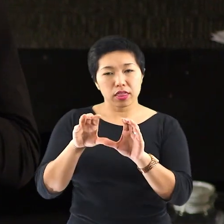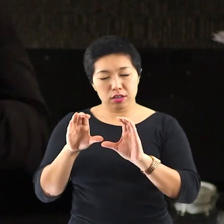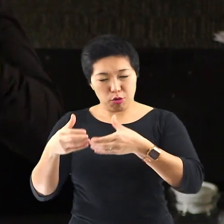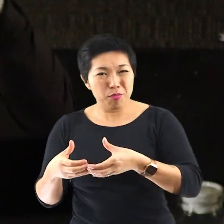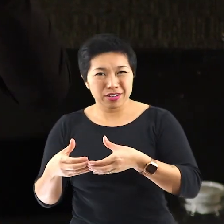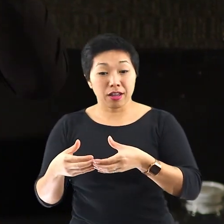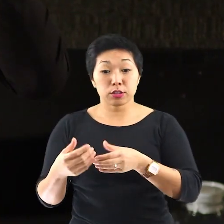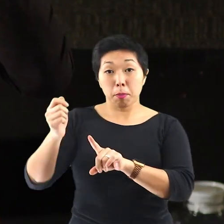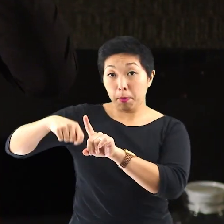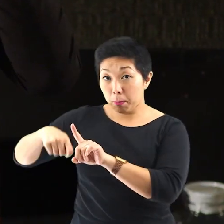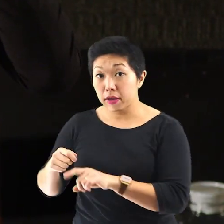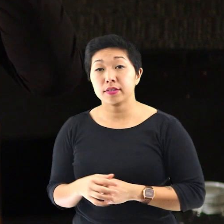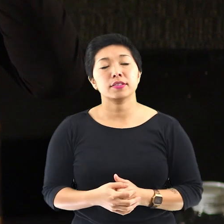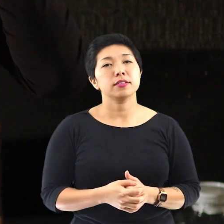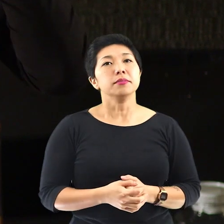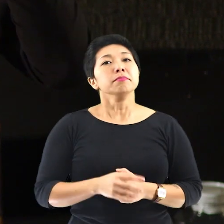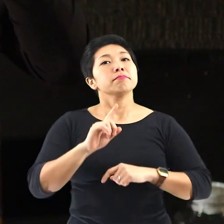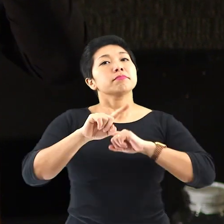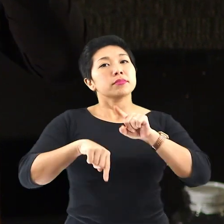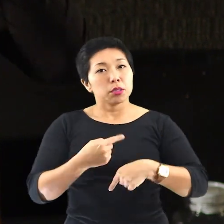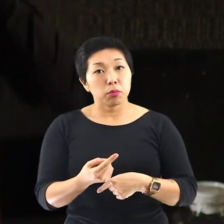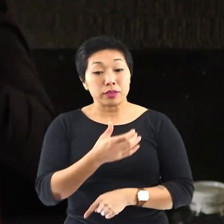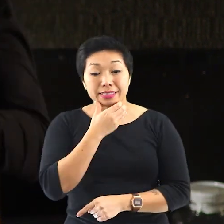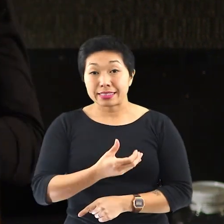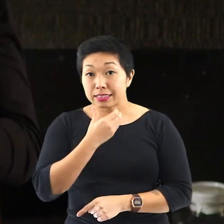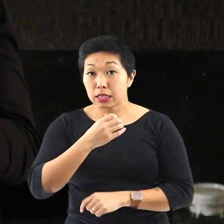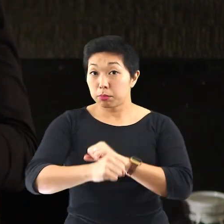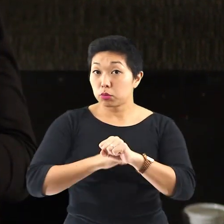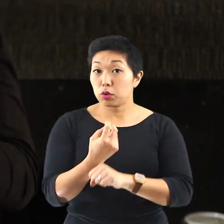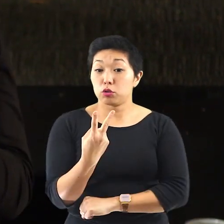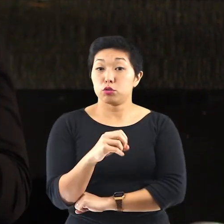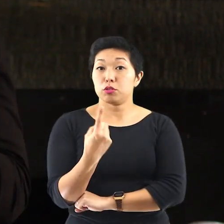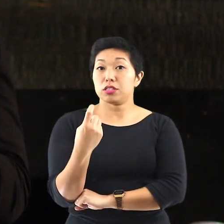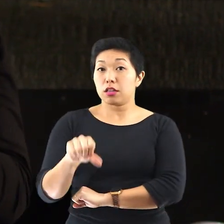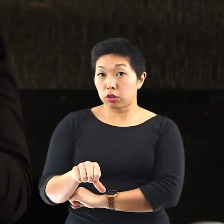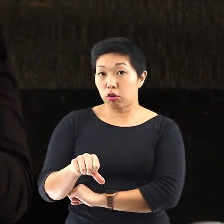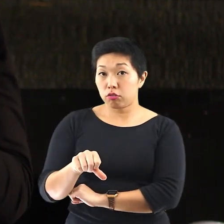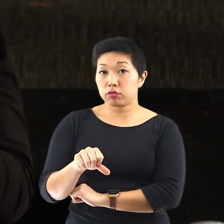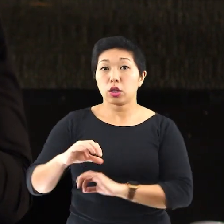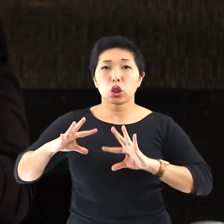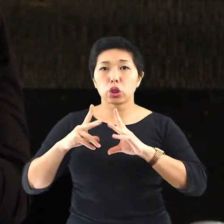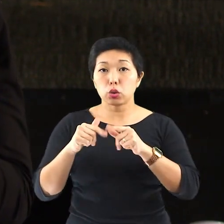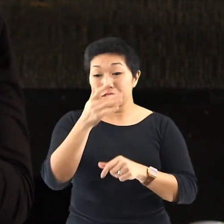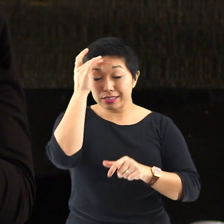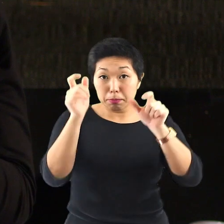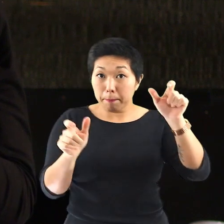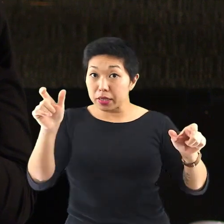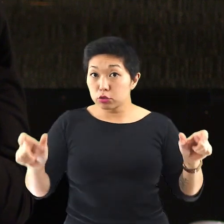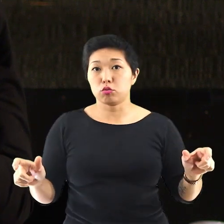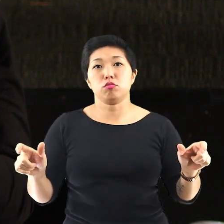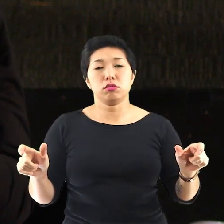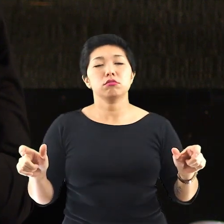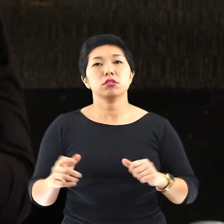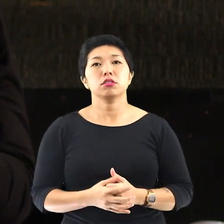daí, quando foi dezembro de 2019, todas as